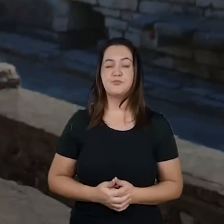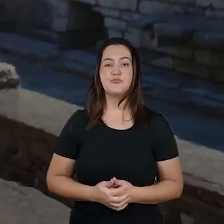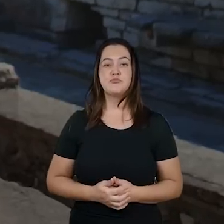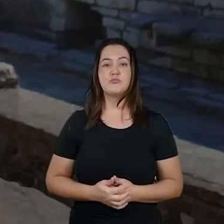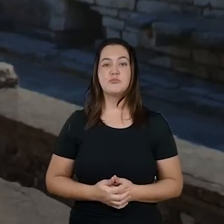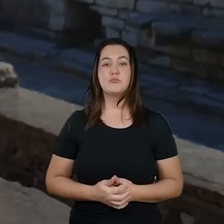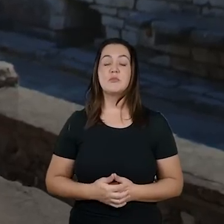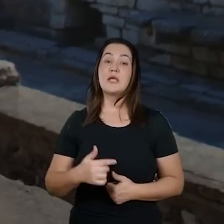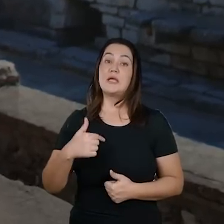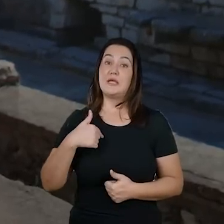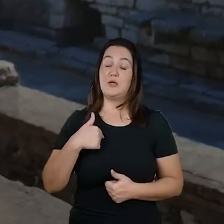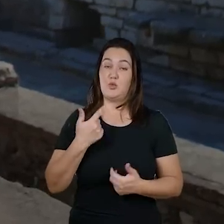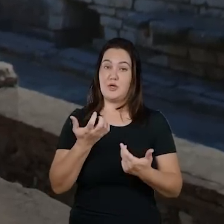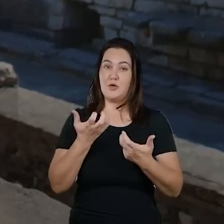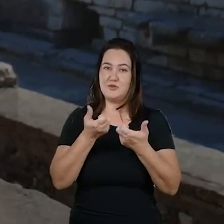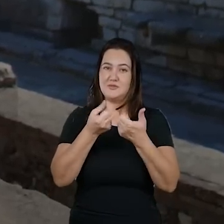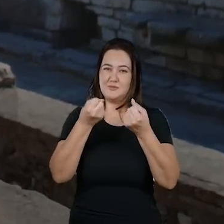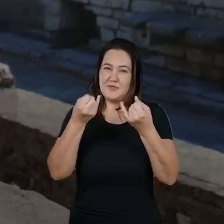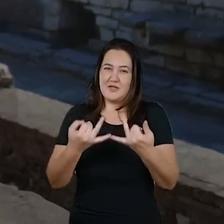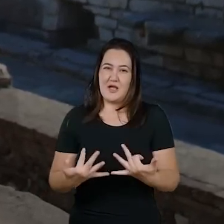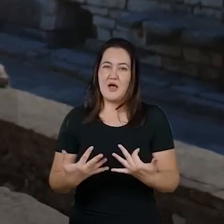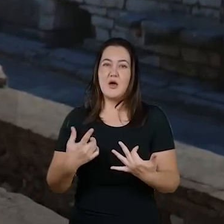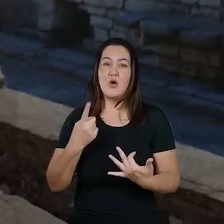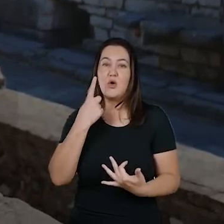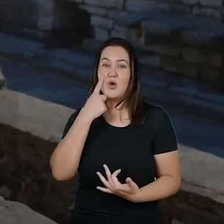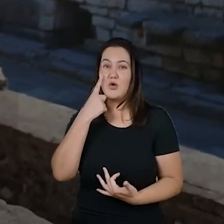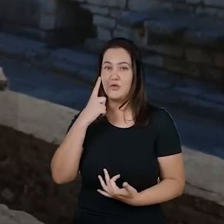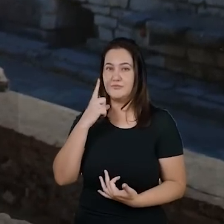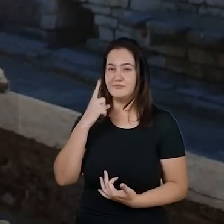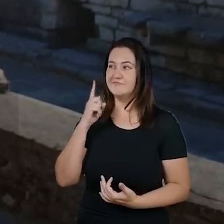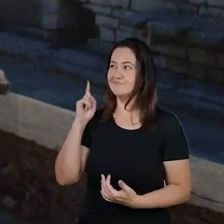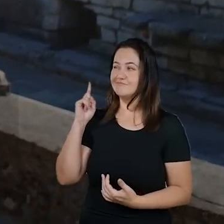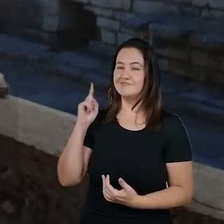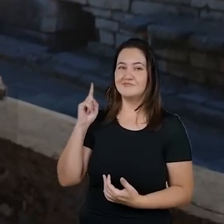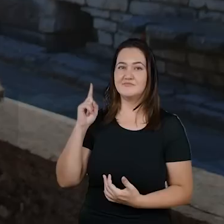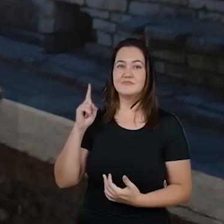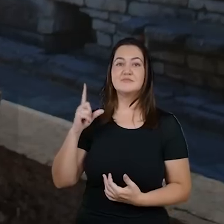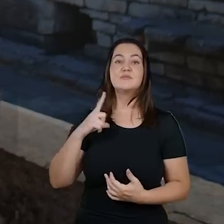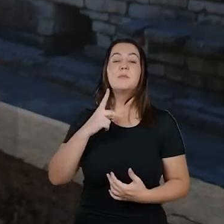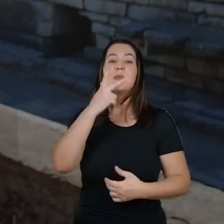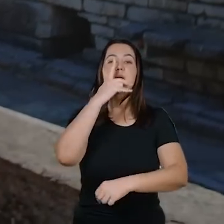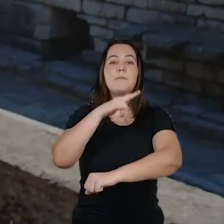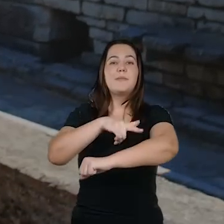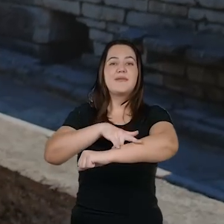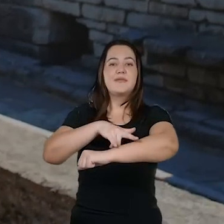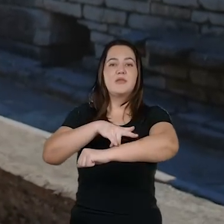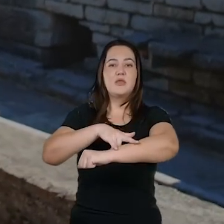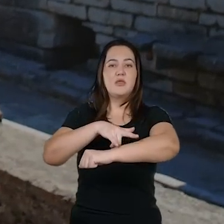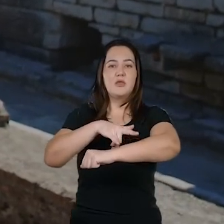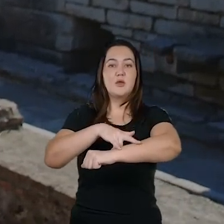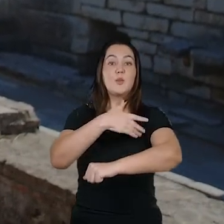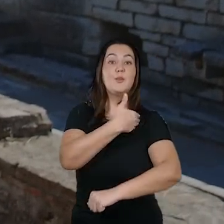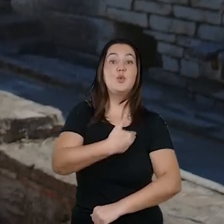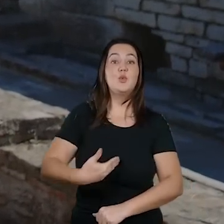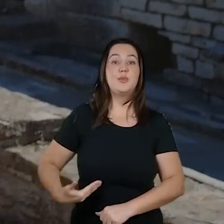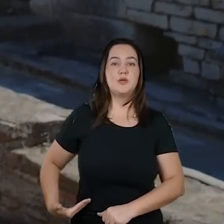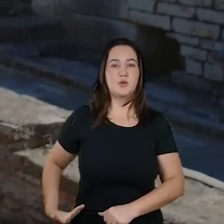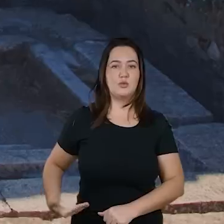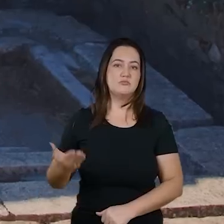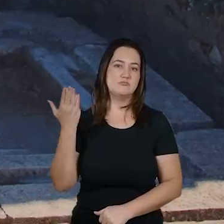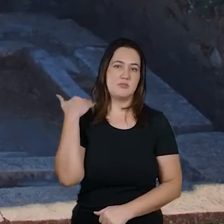E o elemento que eu quero mencionar está bem aqui atrás. É esta latrina ou banheiro público da